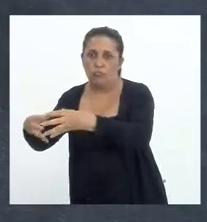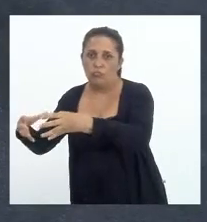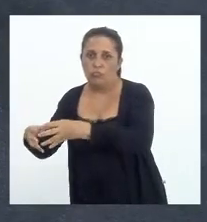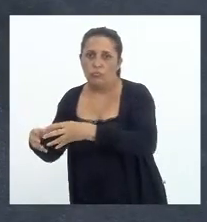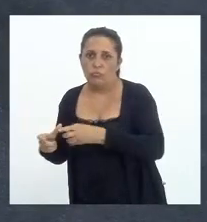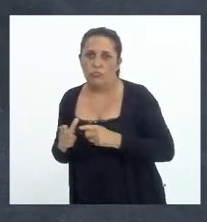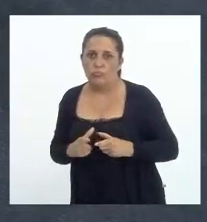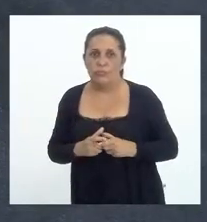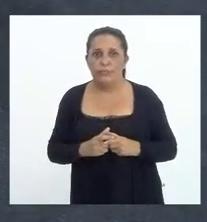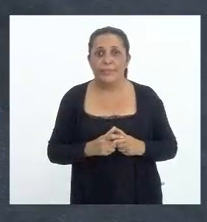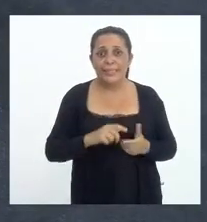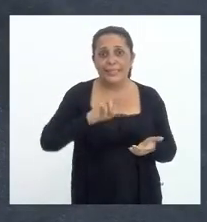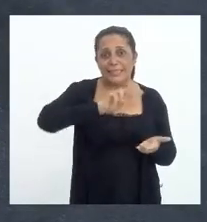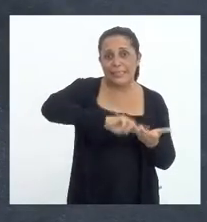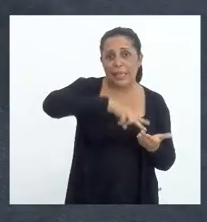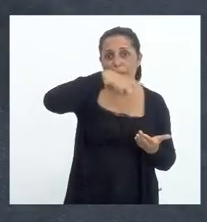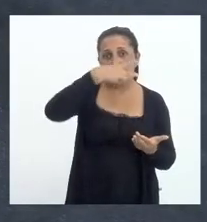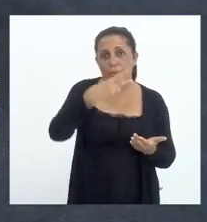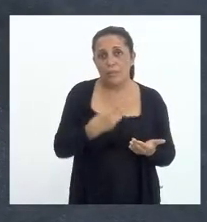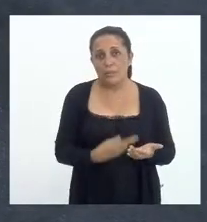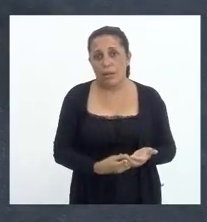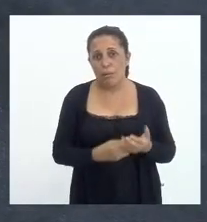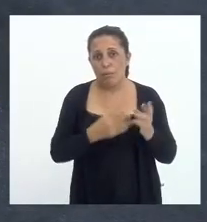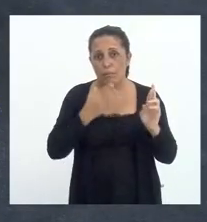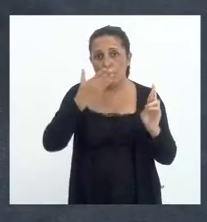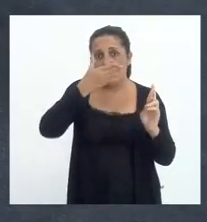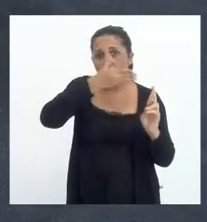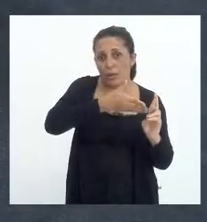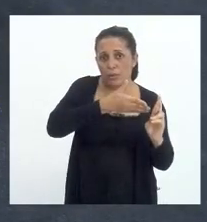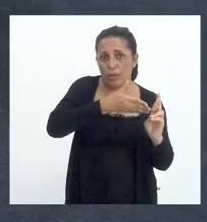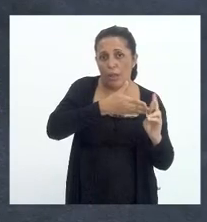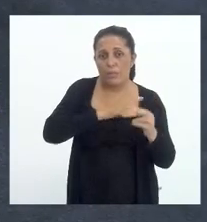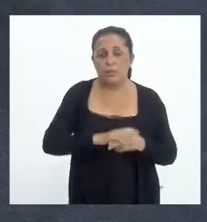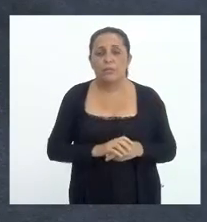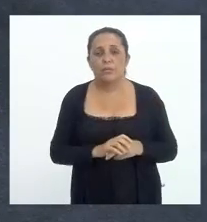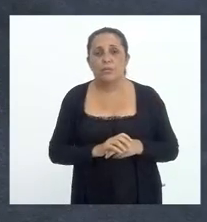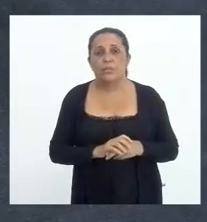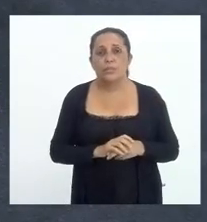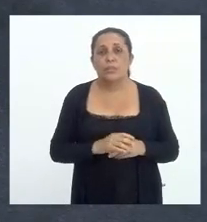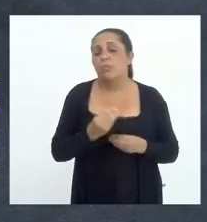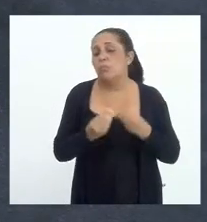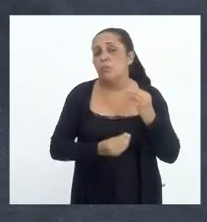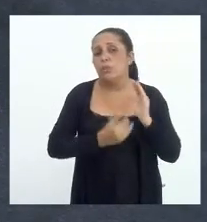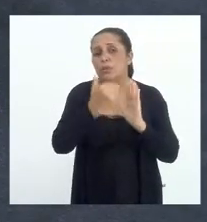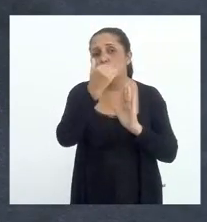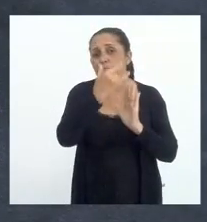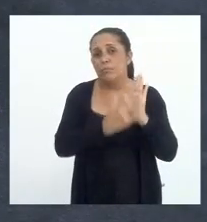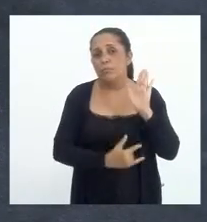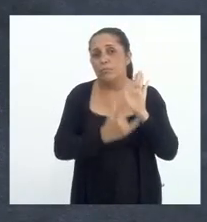As interpretações relacionadas às normativas